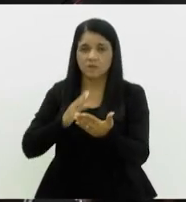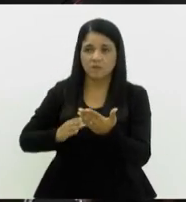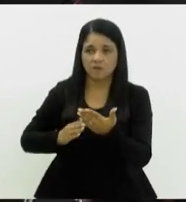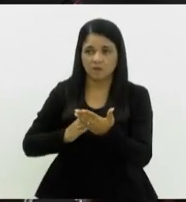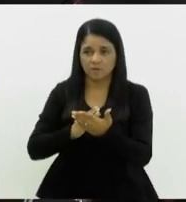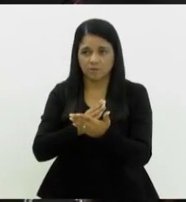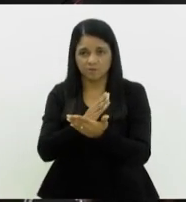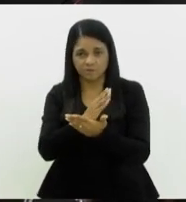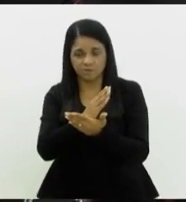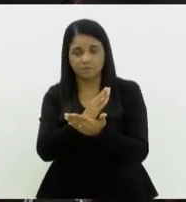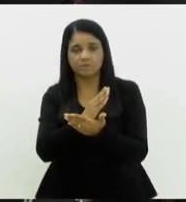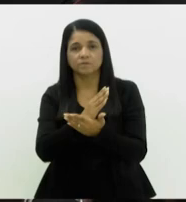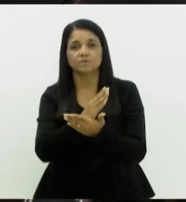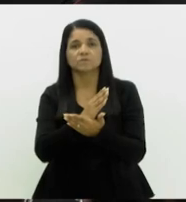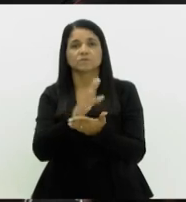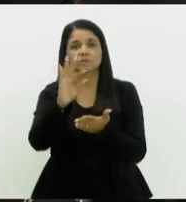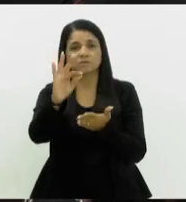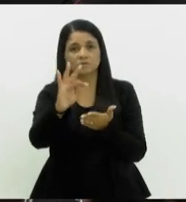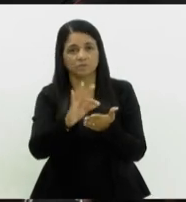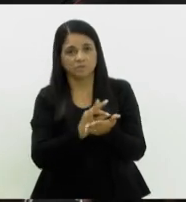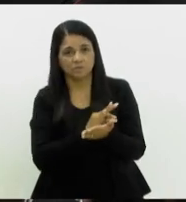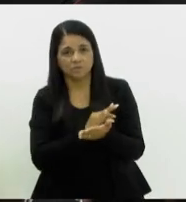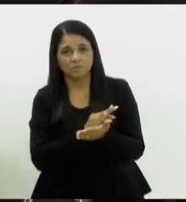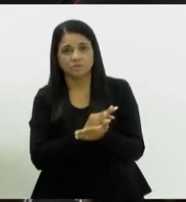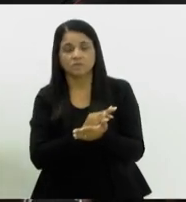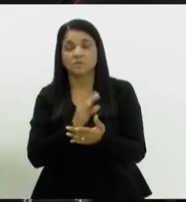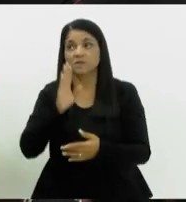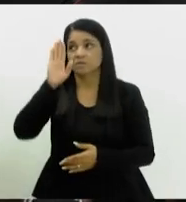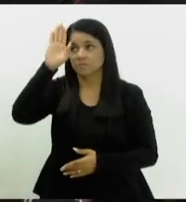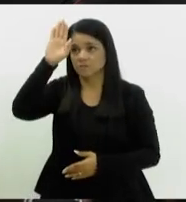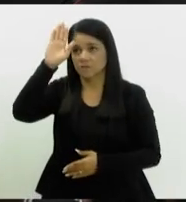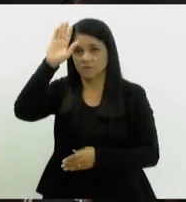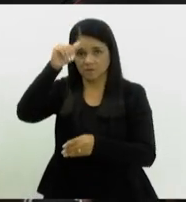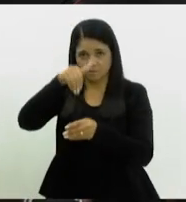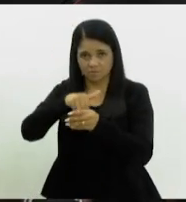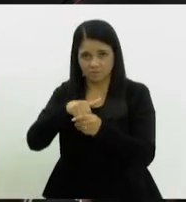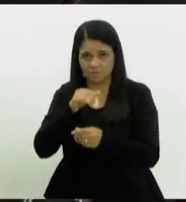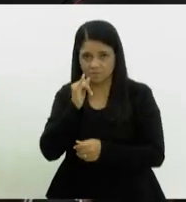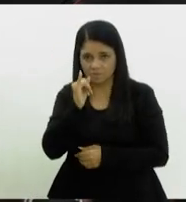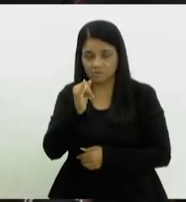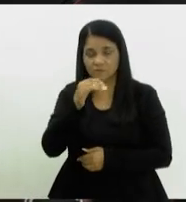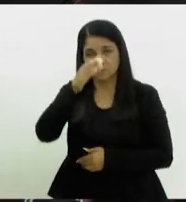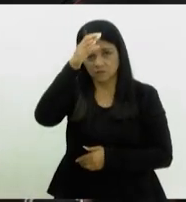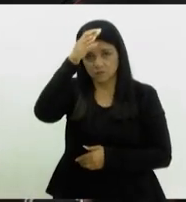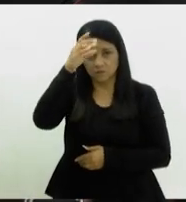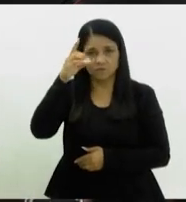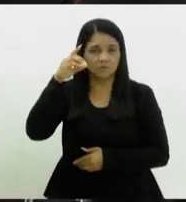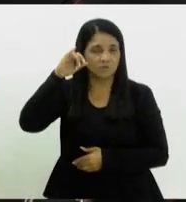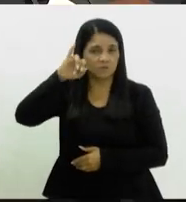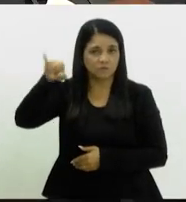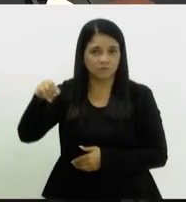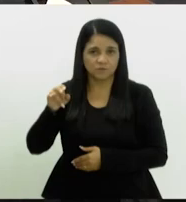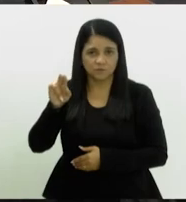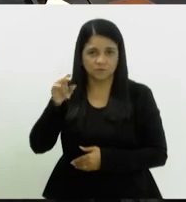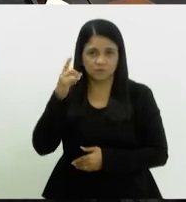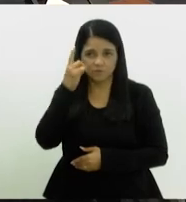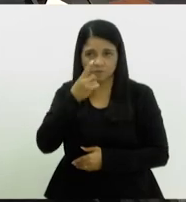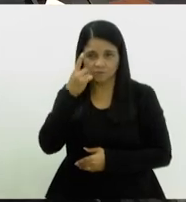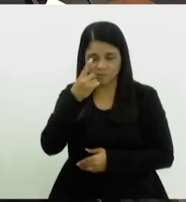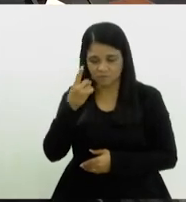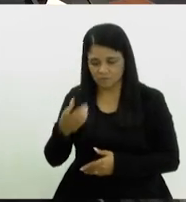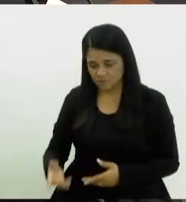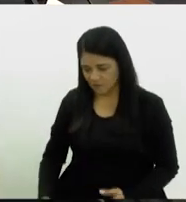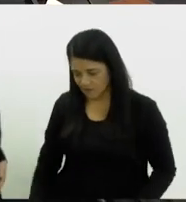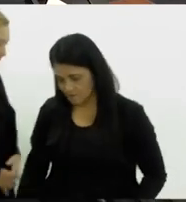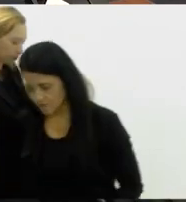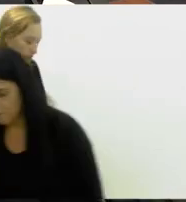estão. Aprovado, vai autógrafo. Para a declaração de voto, deputada autora Tia Ju. Senhor presidente,